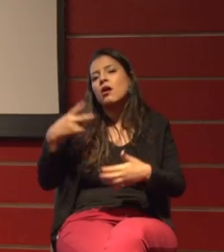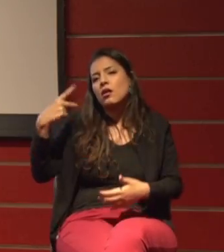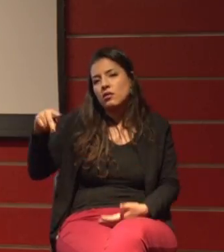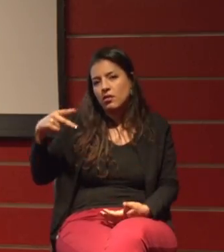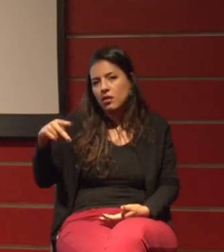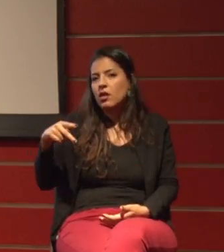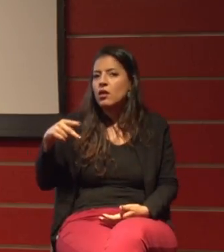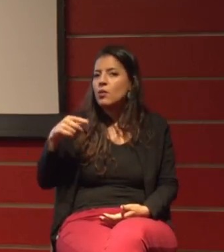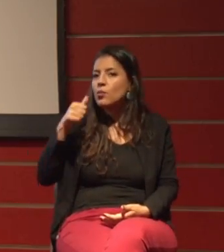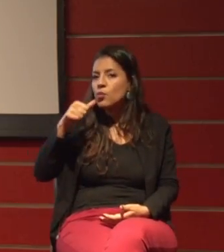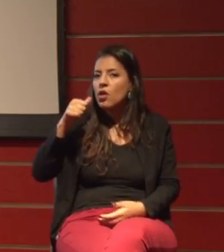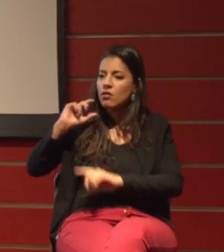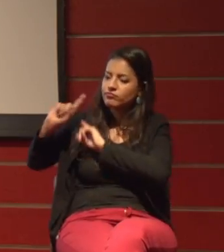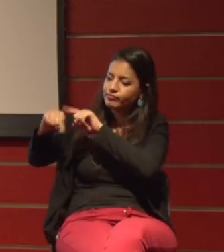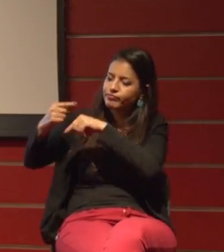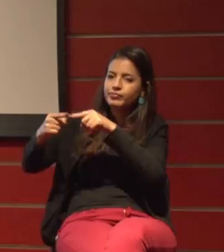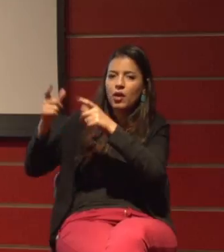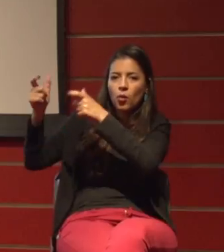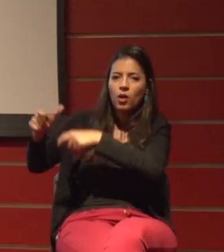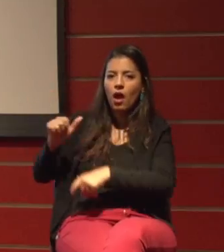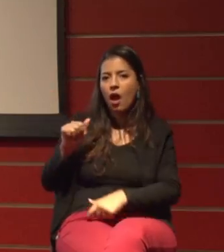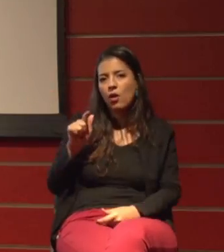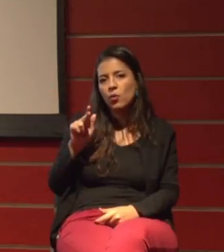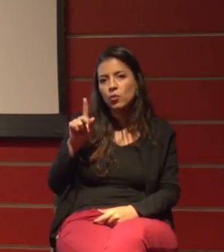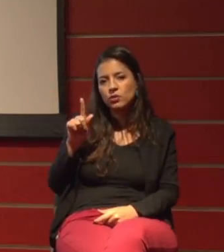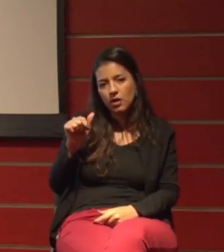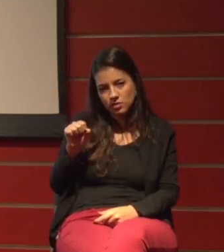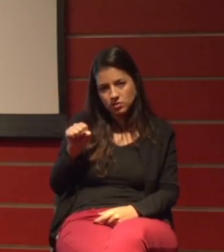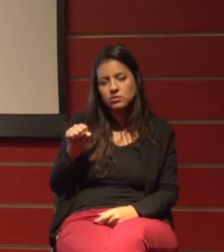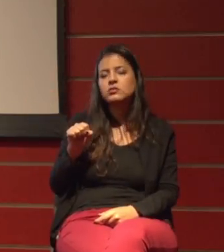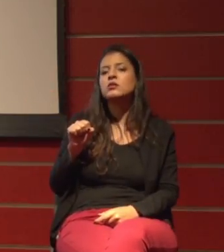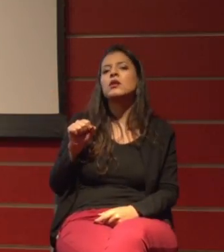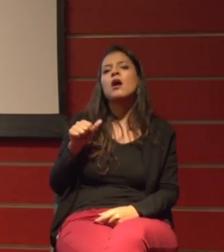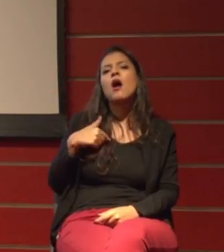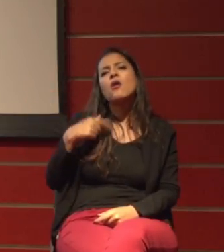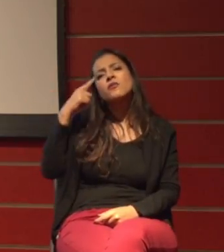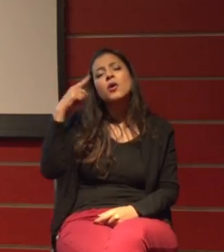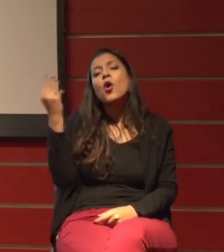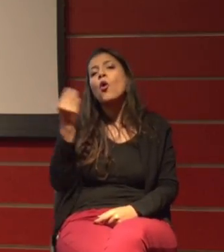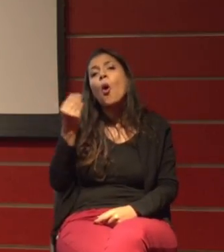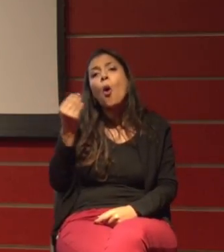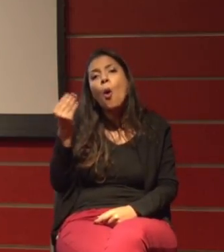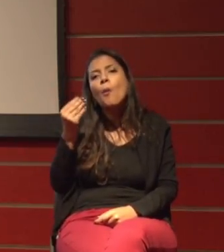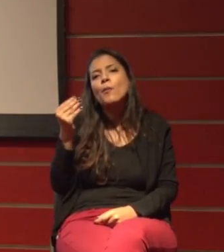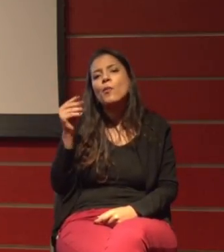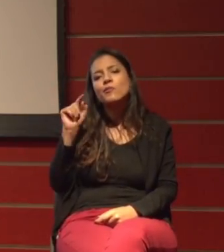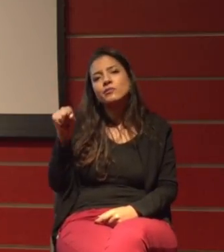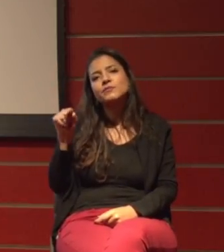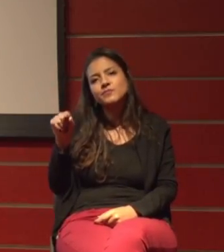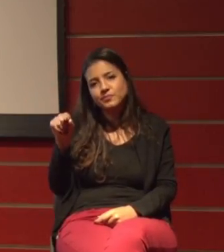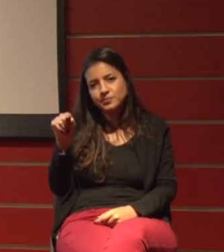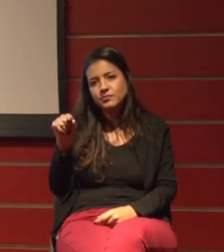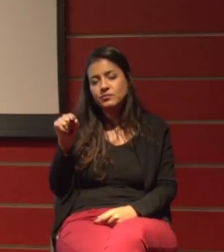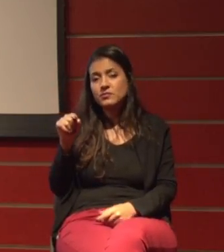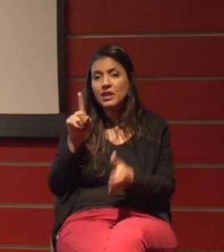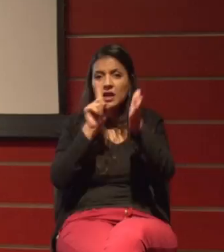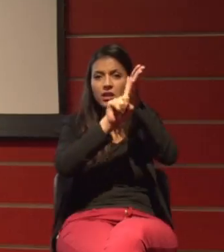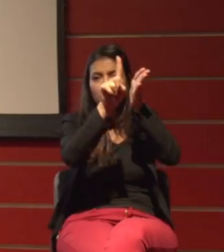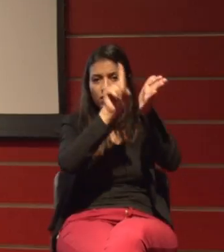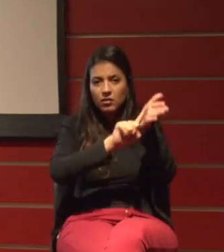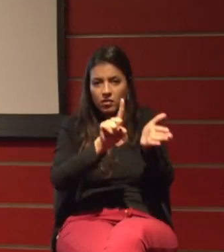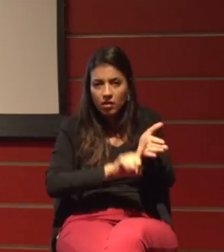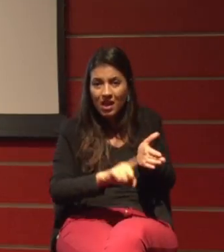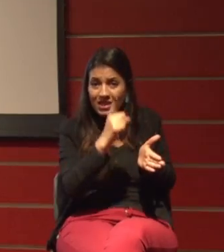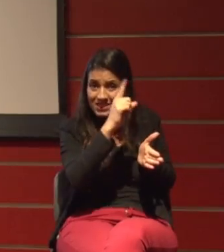agudas né e eu fiquei me imaginando como aplicar Talvez esse documentar esse questionário